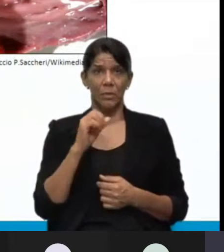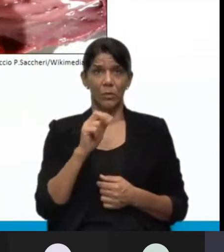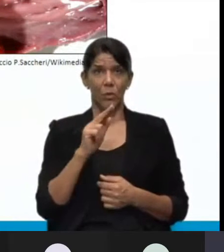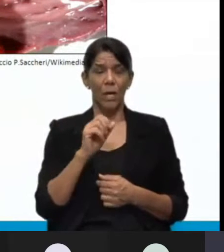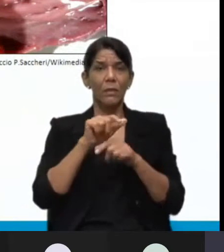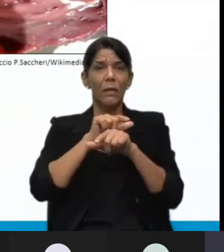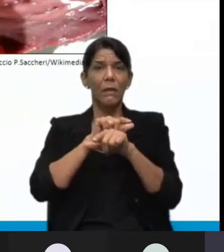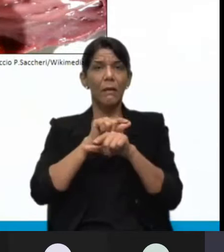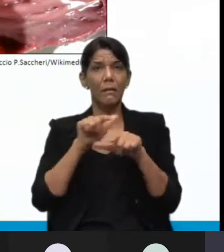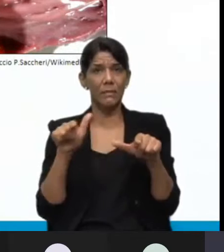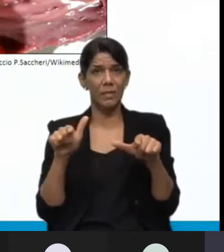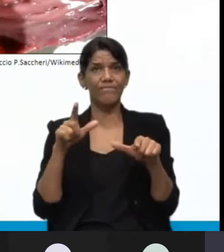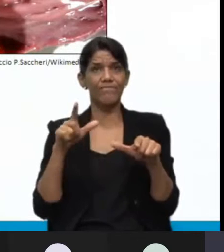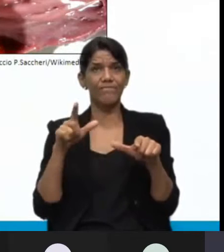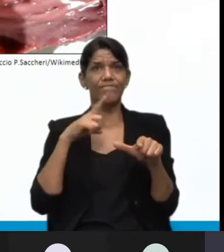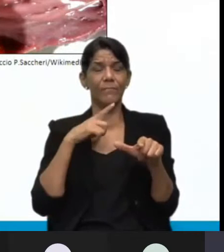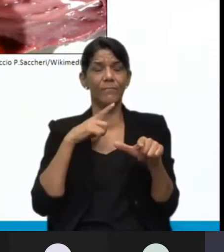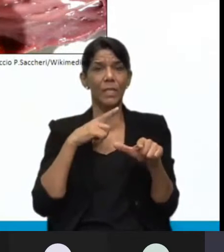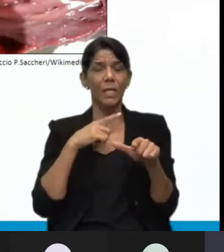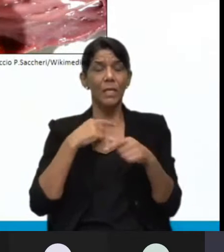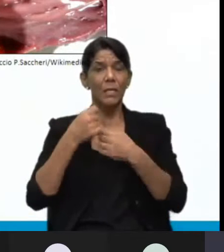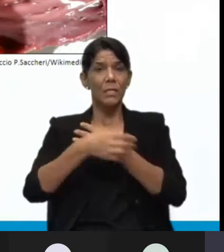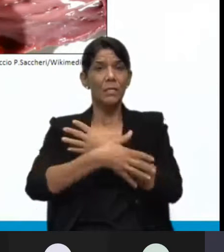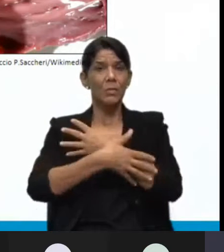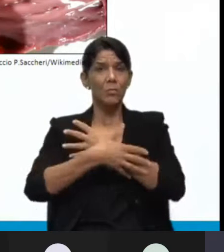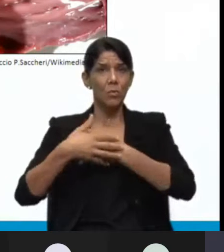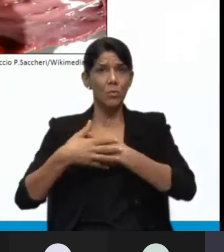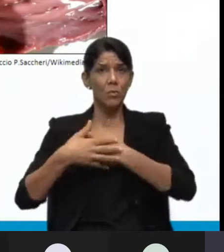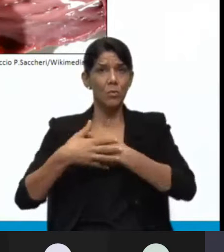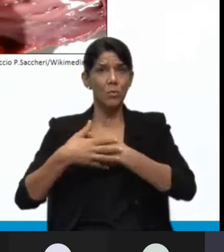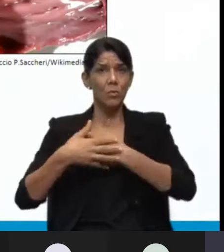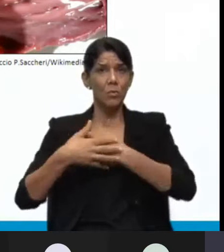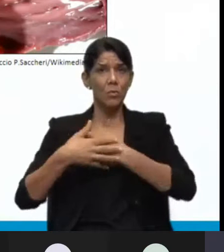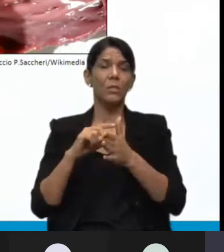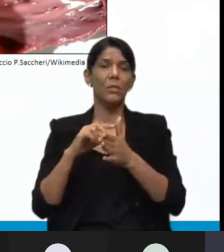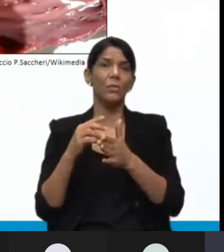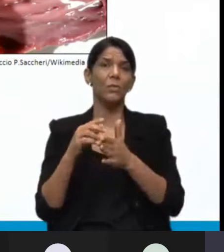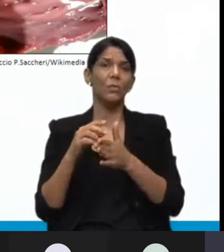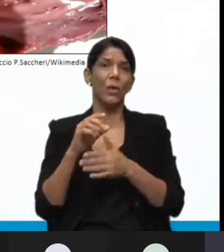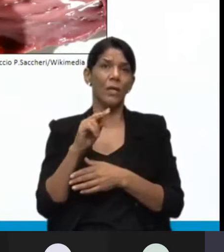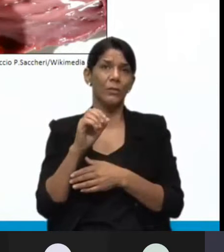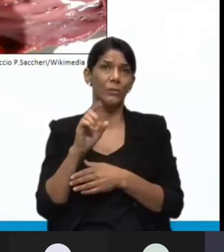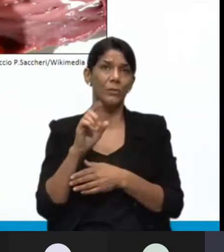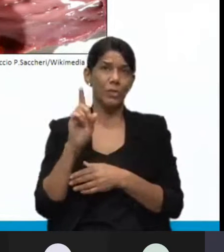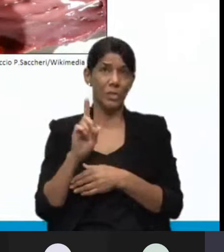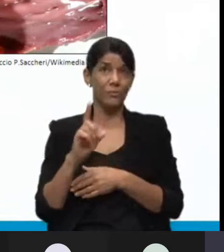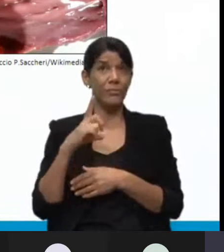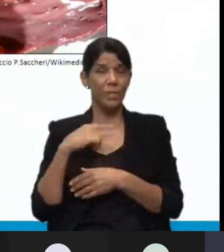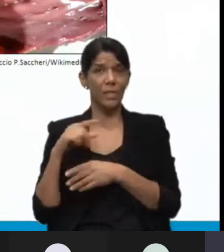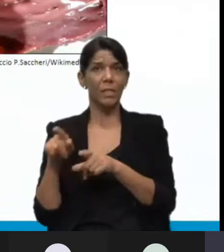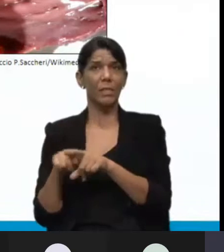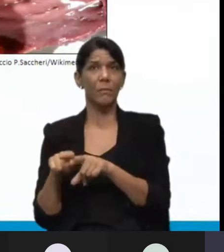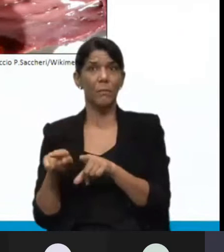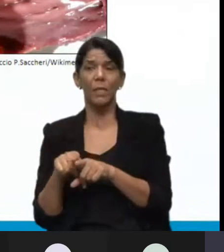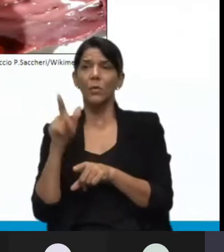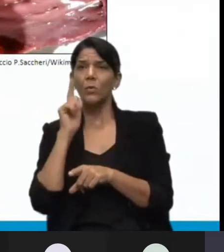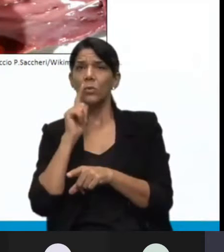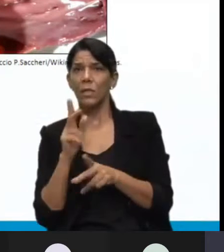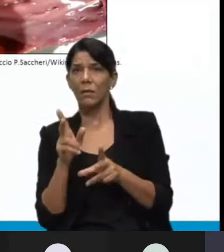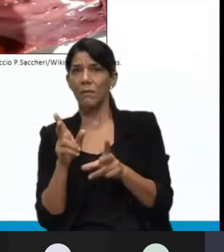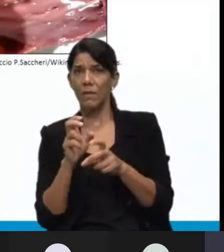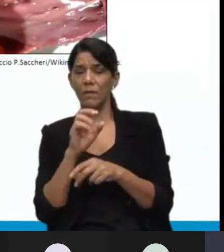é lisa, tá? Então, eu vou ter esses músculos pectíneos só na parede anterior do átrio direito. Nós temos aqui, ó, a gente